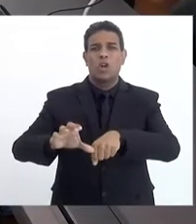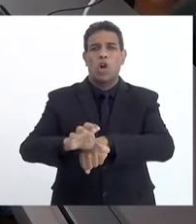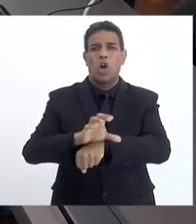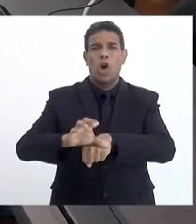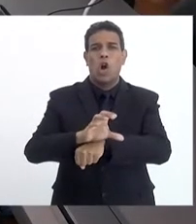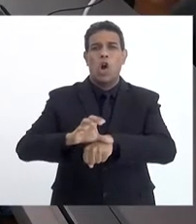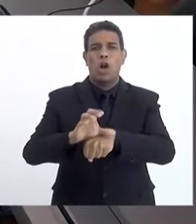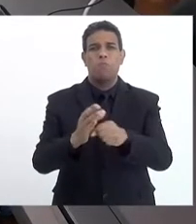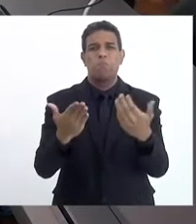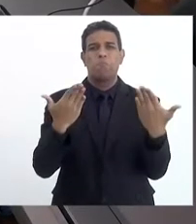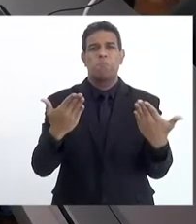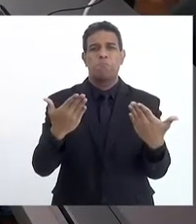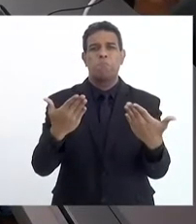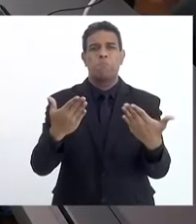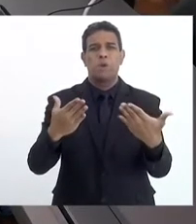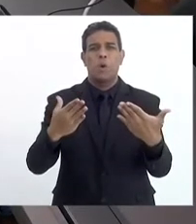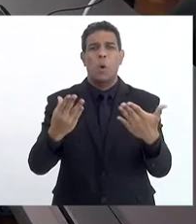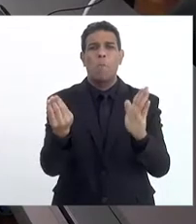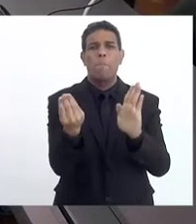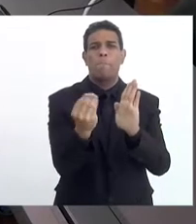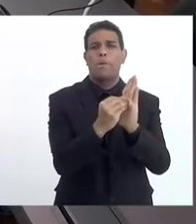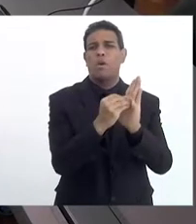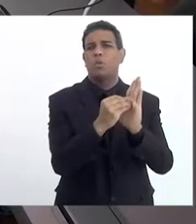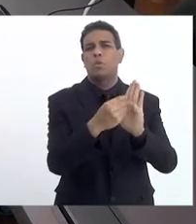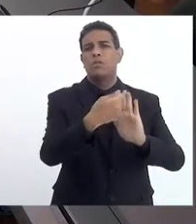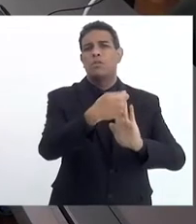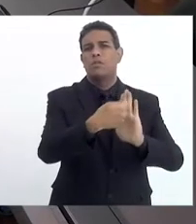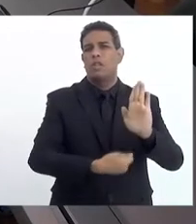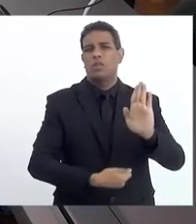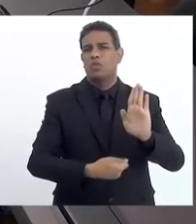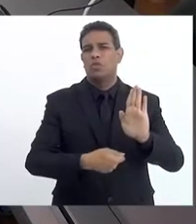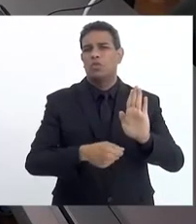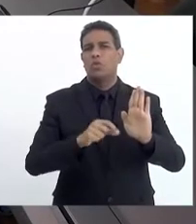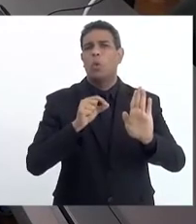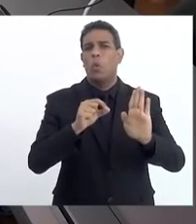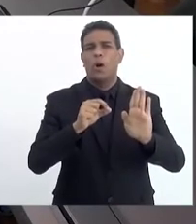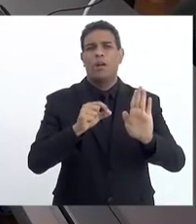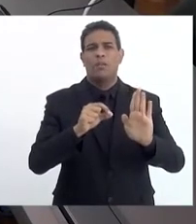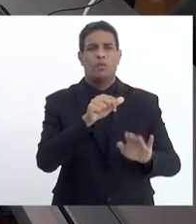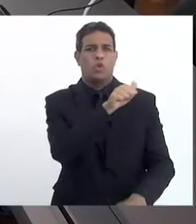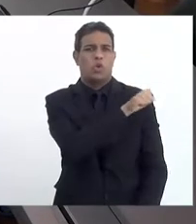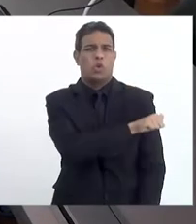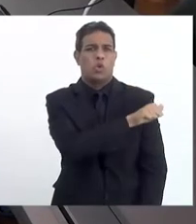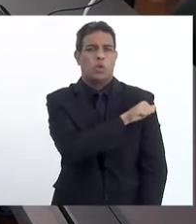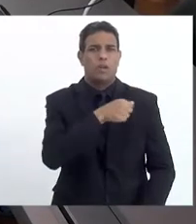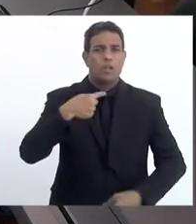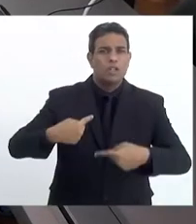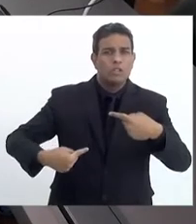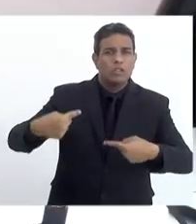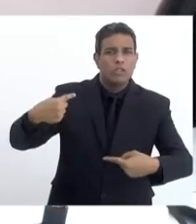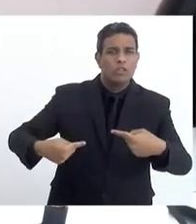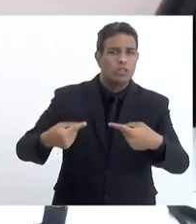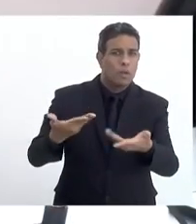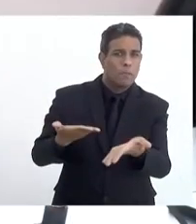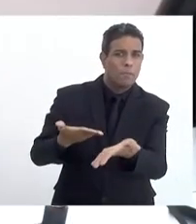Parecer pela juridicidade e acrescento o texto. Estado. Em discussão e votação, aprovado. Resolve o texto,